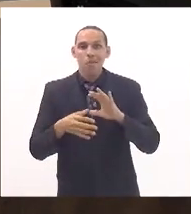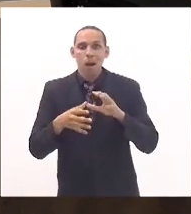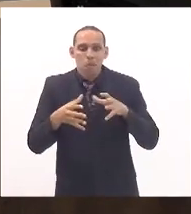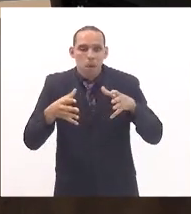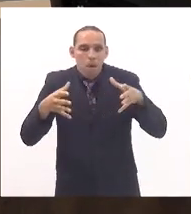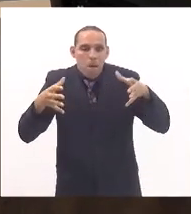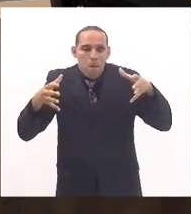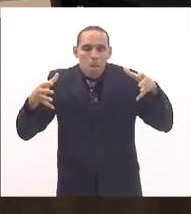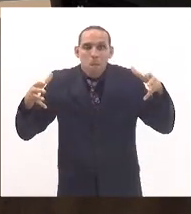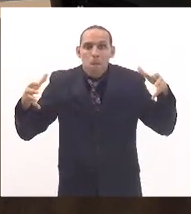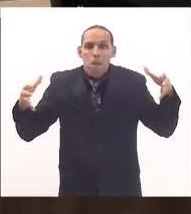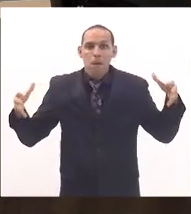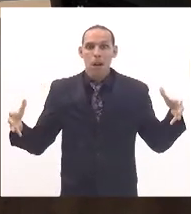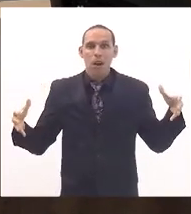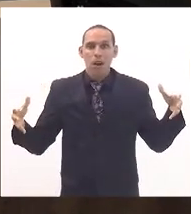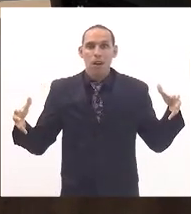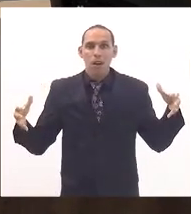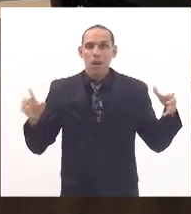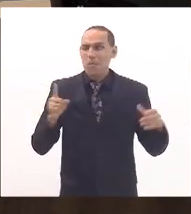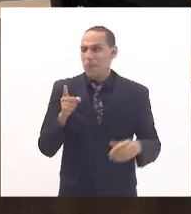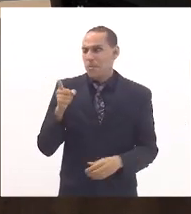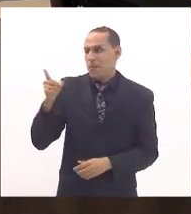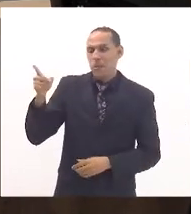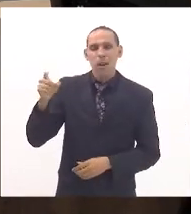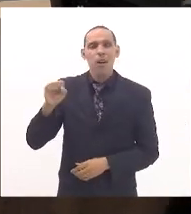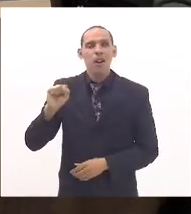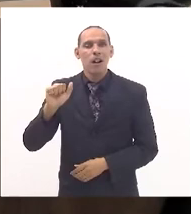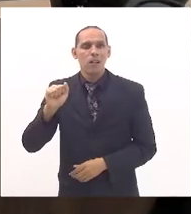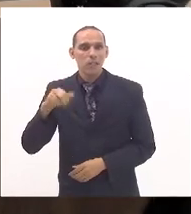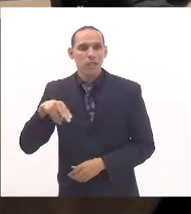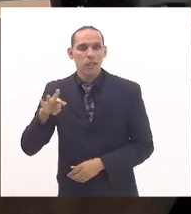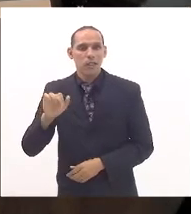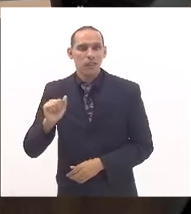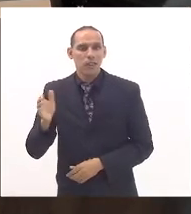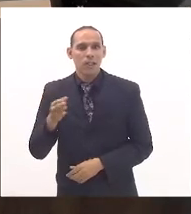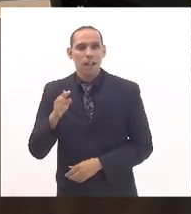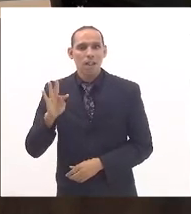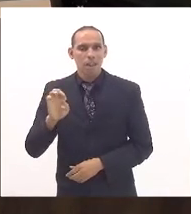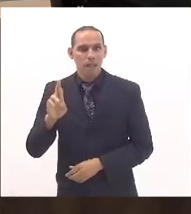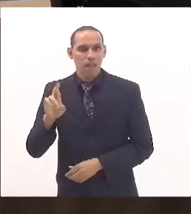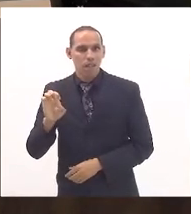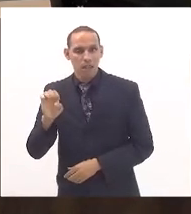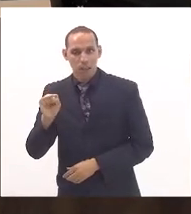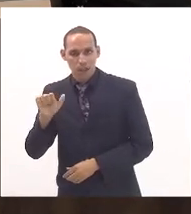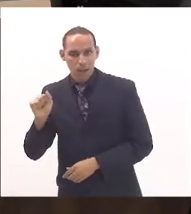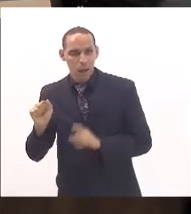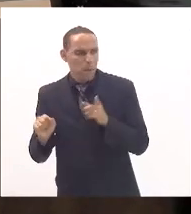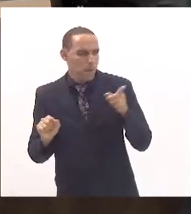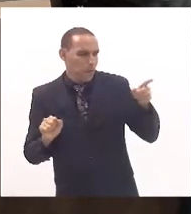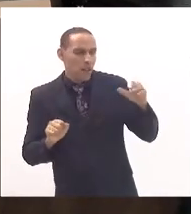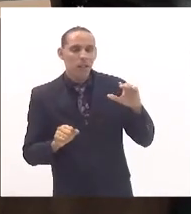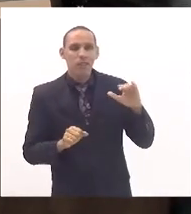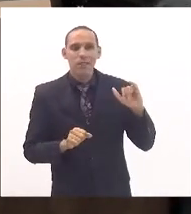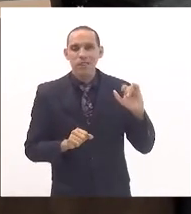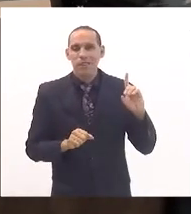tamanho, chega até Santa Teresa, vai até a Cidade Nova. E